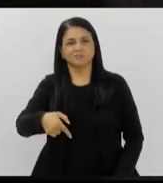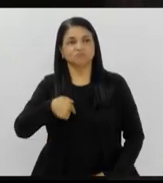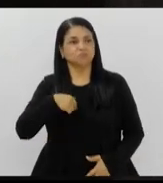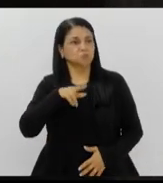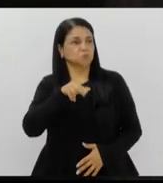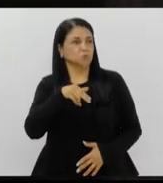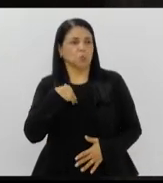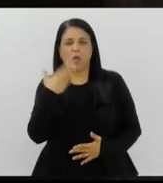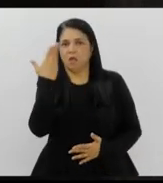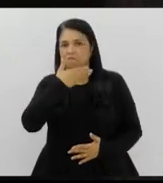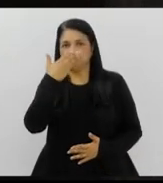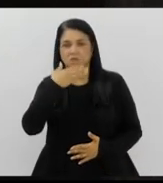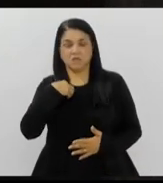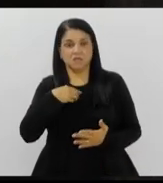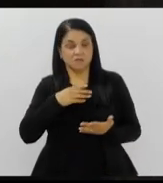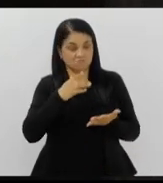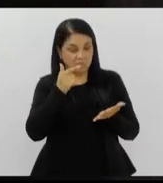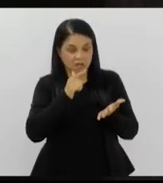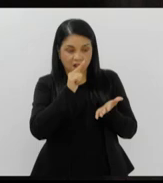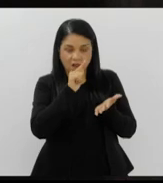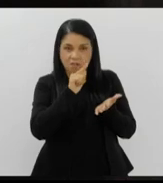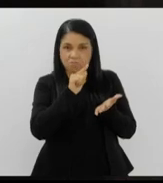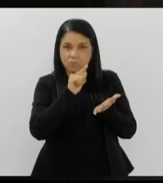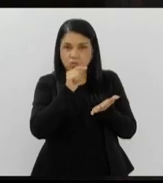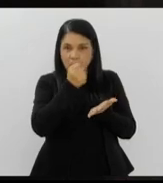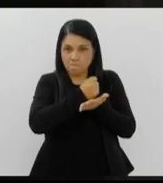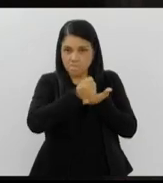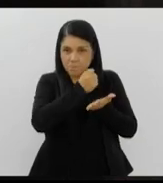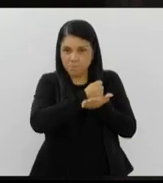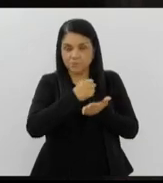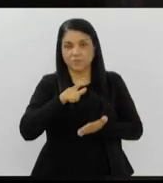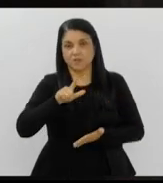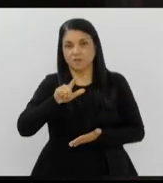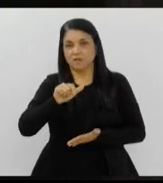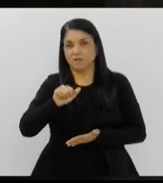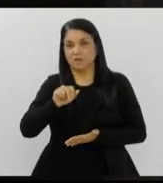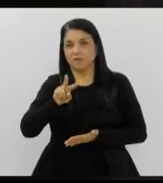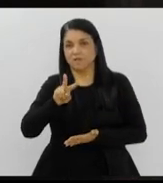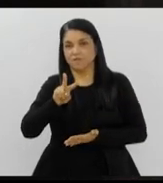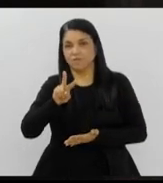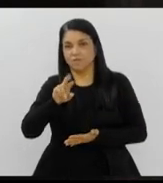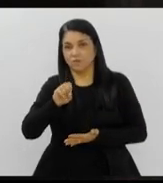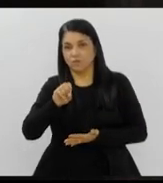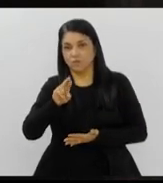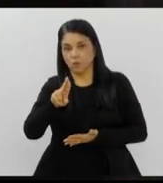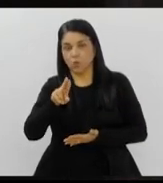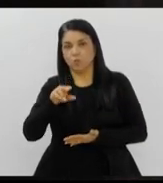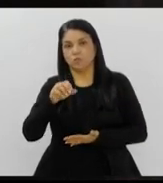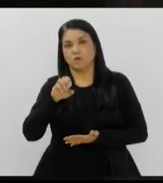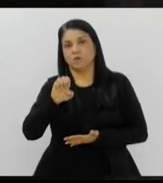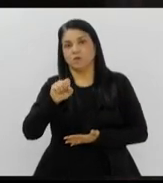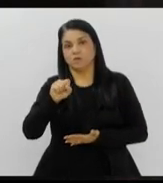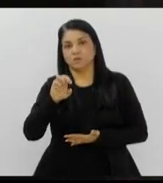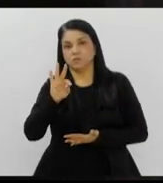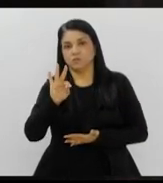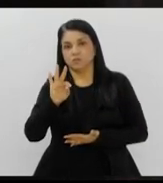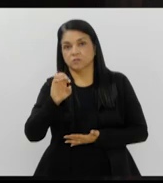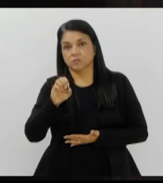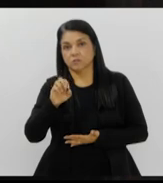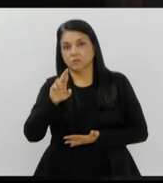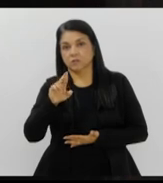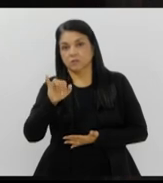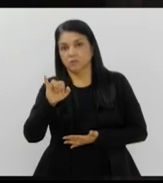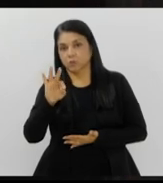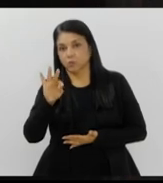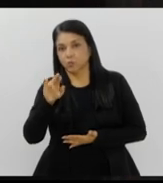ninguém lavrar uma escritura não se comprometendo a entrar num pleito, ou seja, era próprio ali,